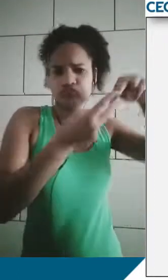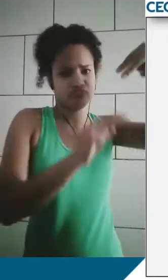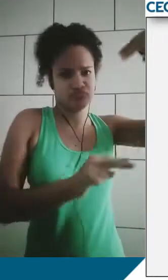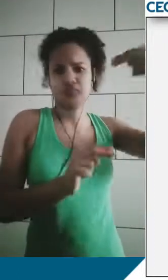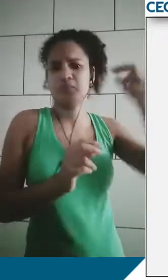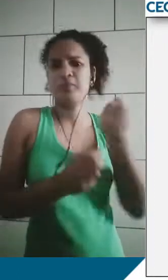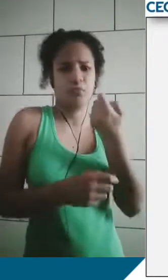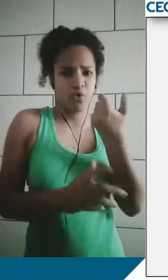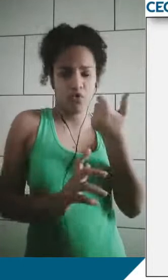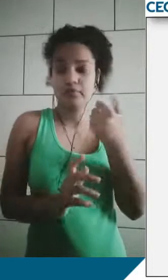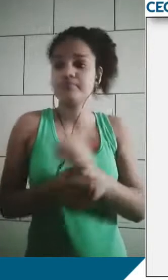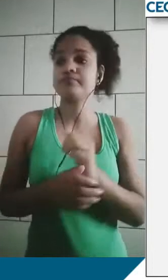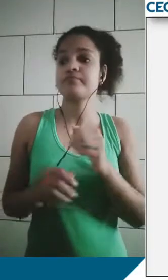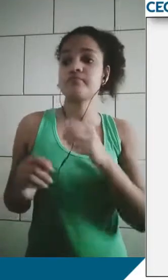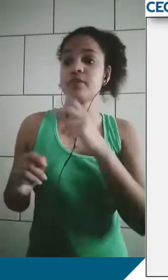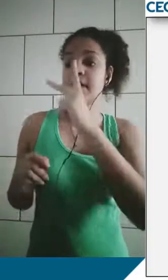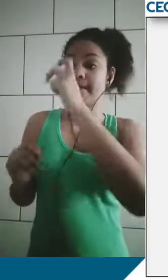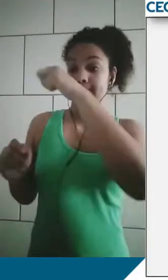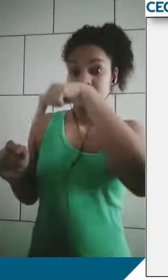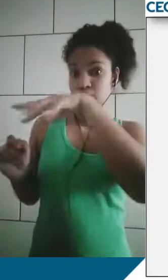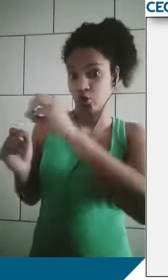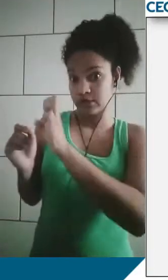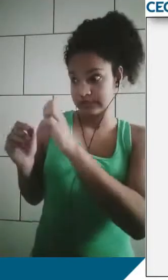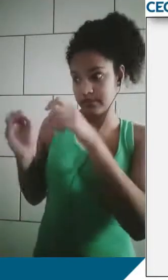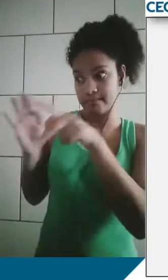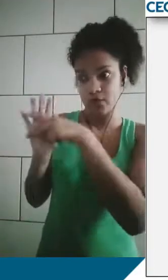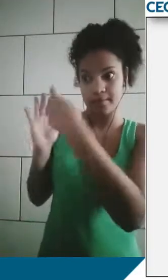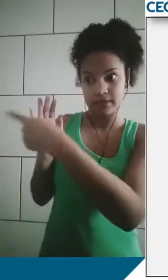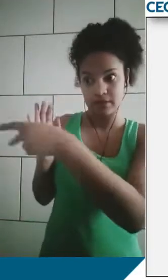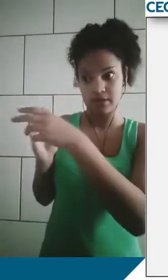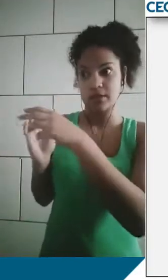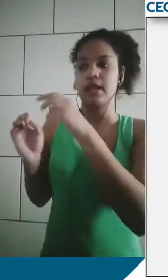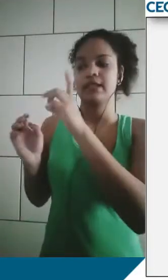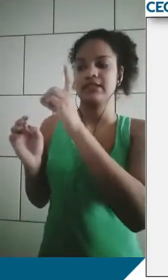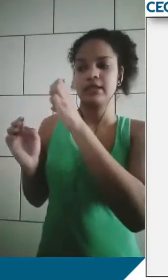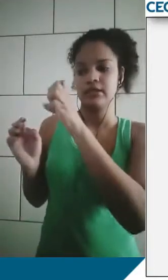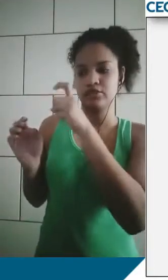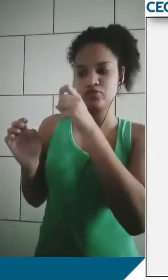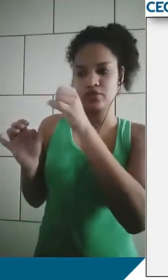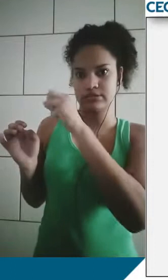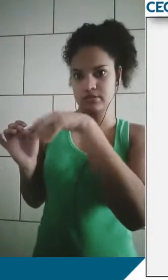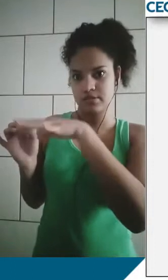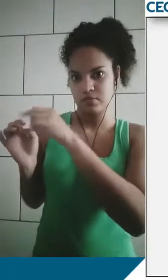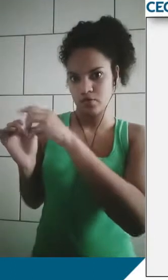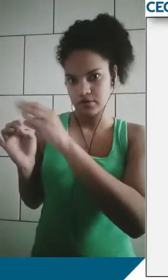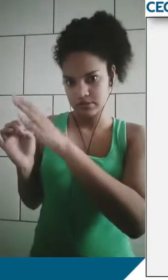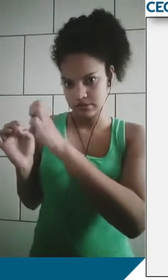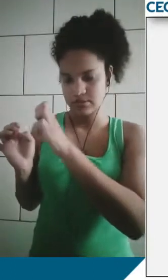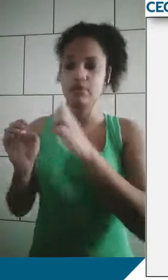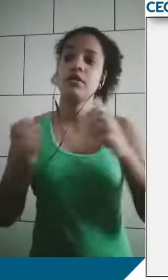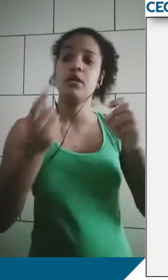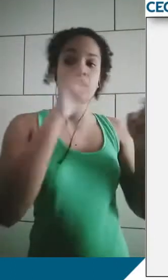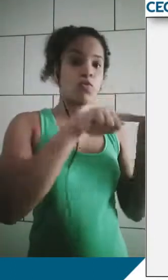pentose, o açúcar de 5 carbonos, no DNA é a desoxirribose, no RNA o açúcar é a ribose.